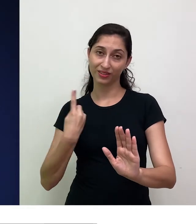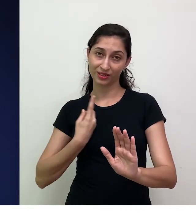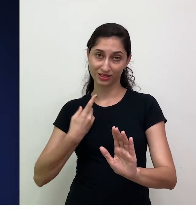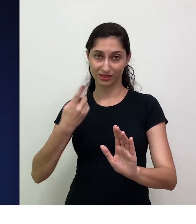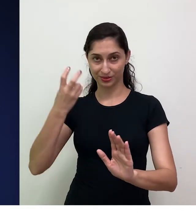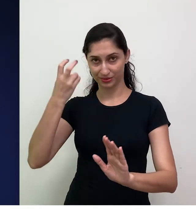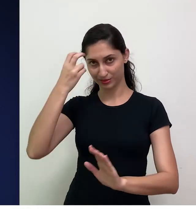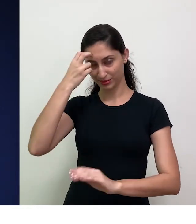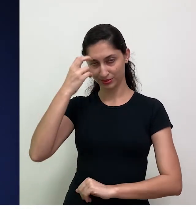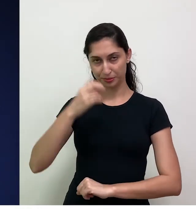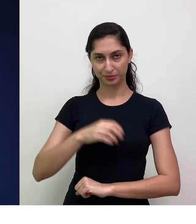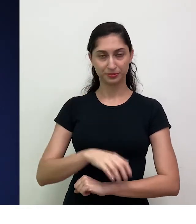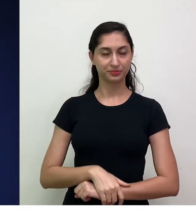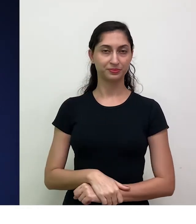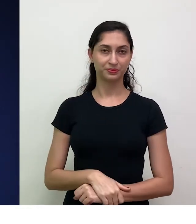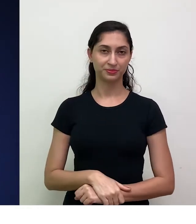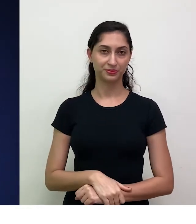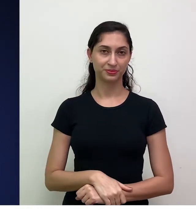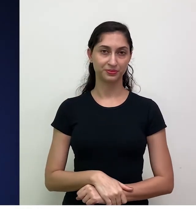Mascari.